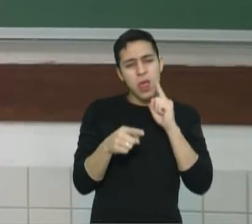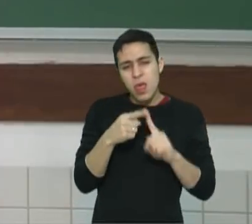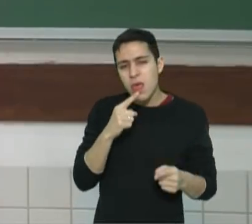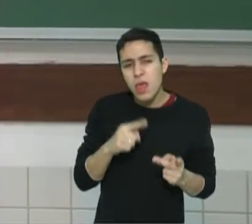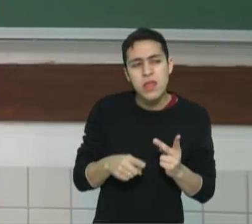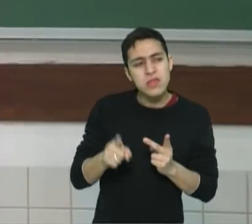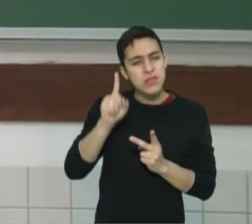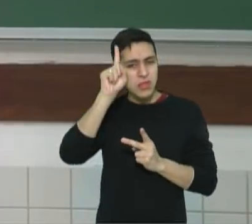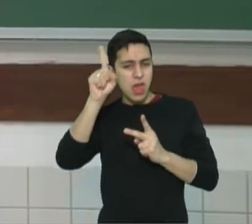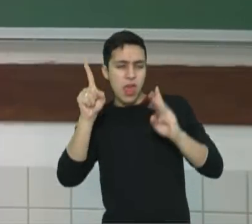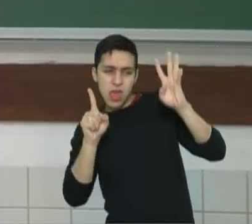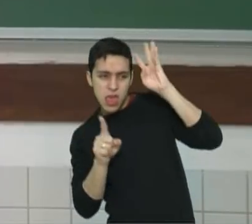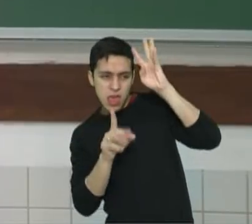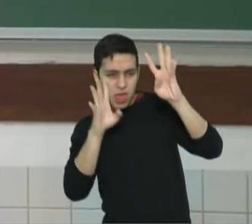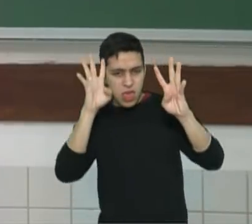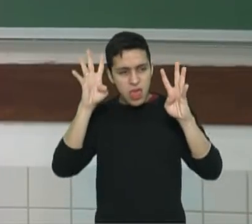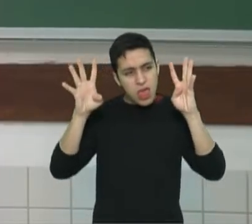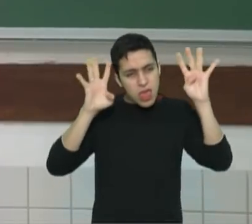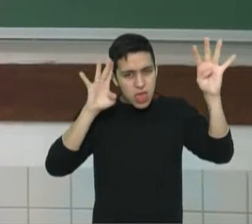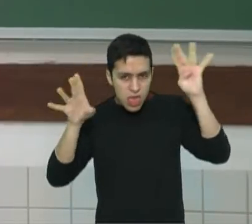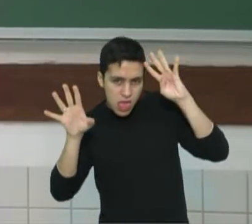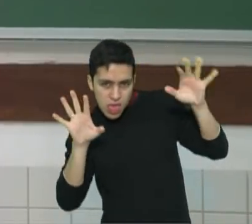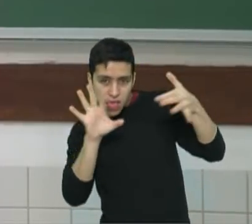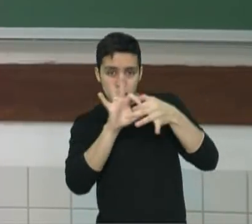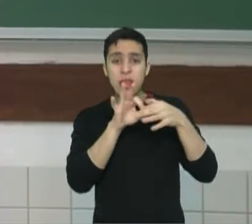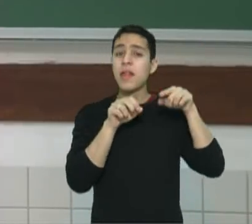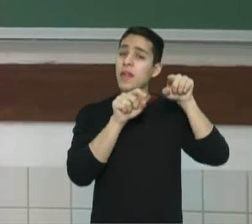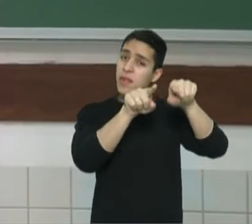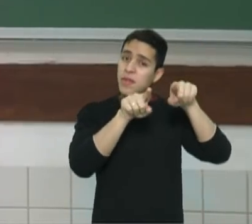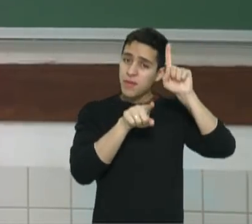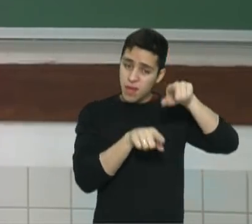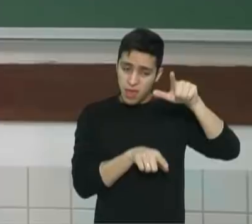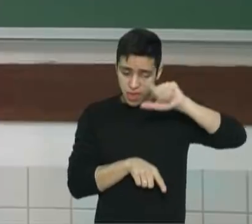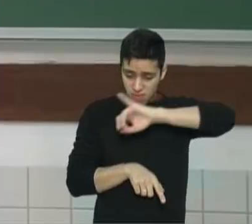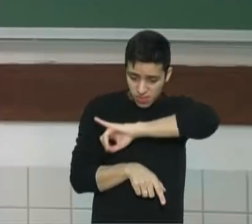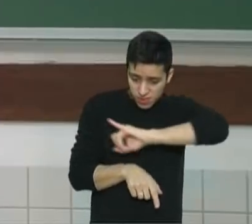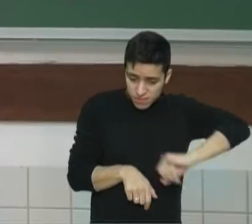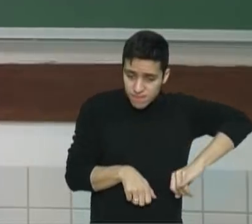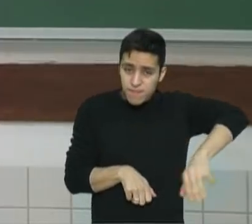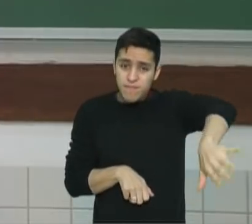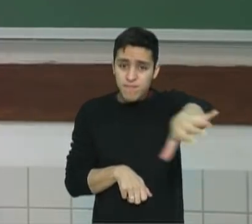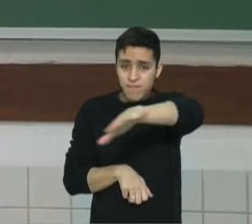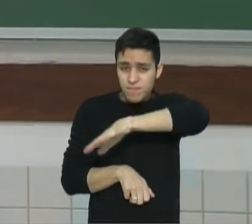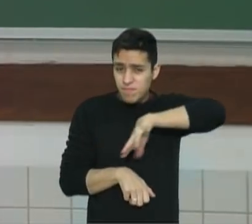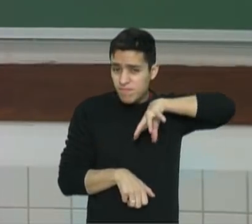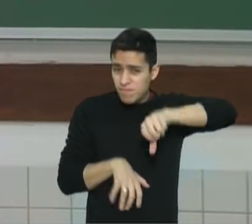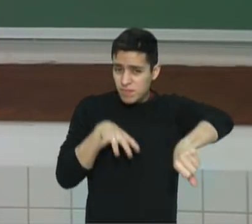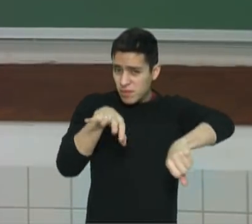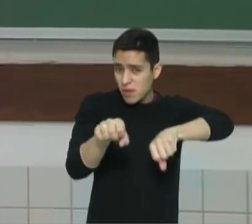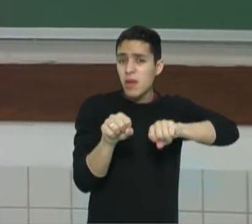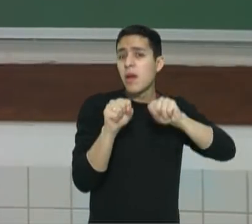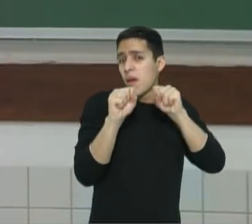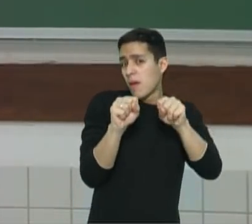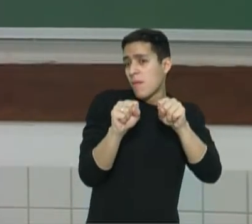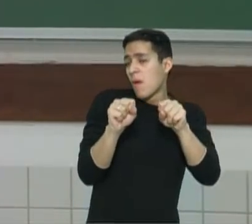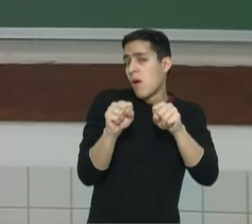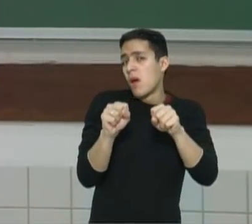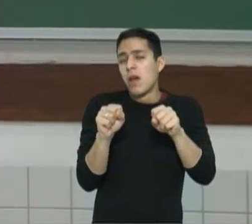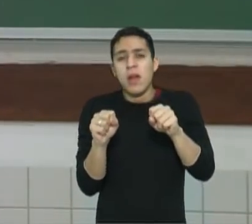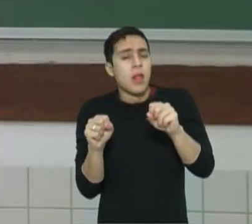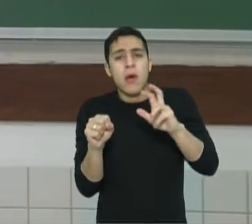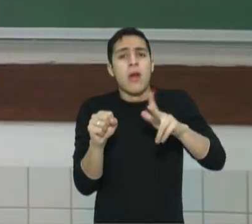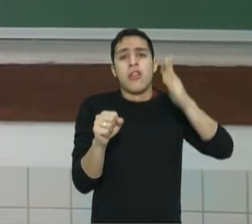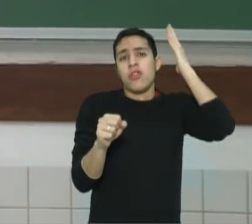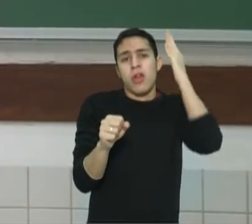ideias. Isto também se tornou uma forma de imperialismo, não só que possa ser direto como era o imperialismo